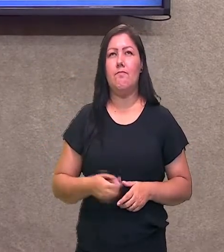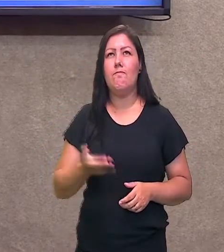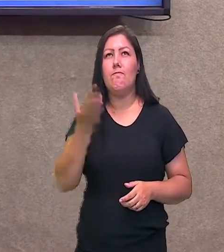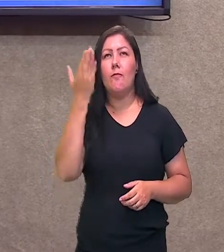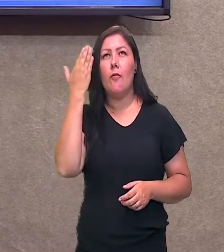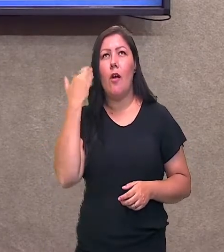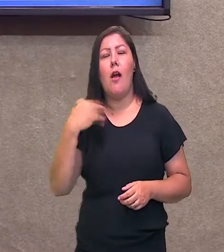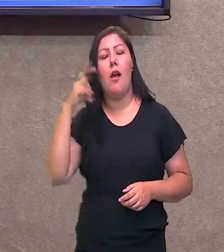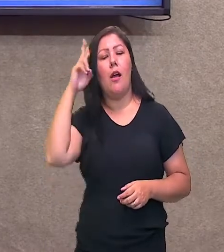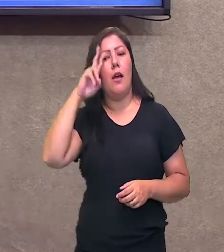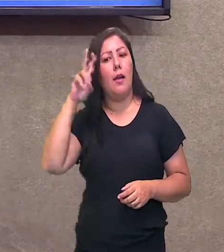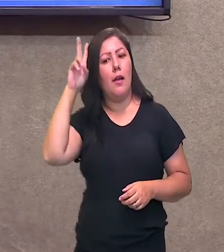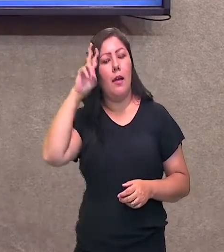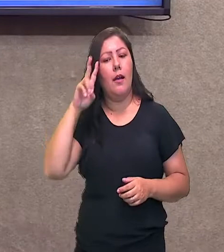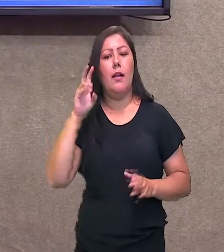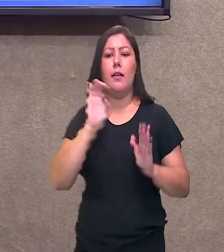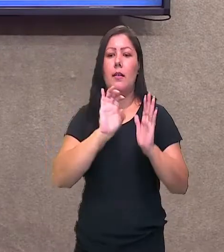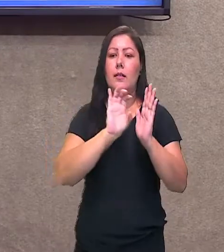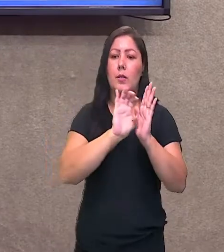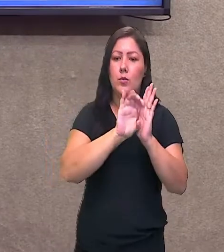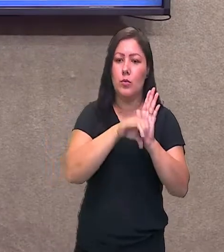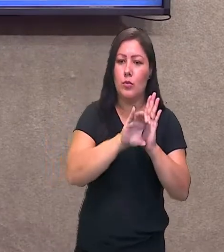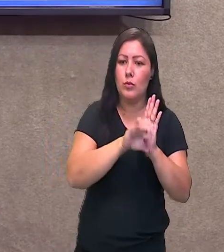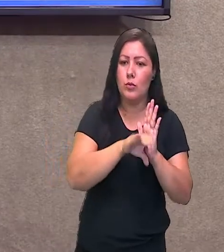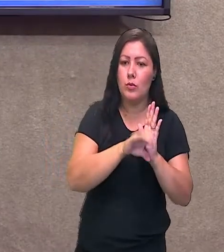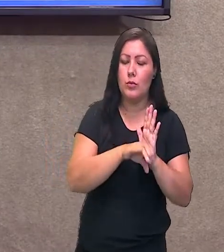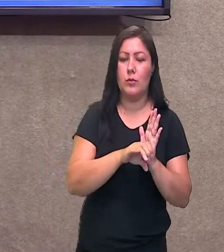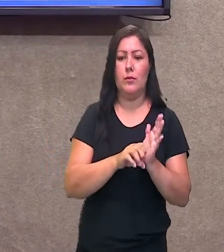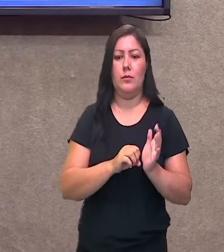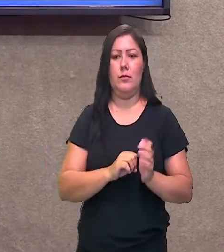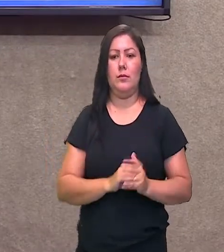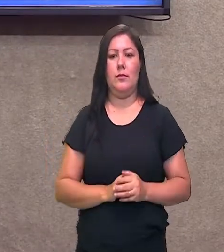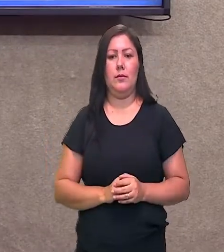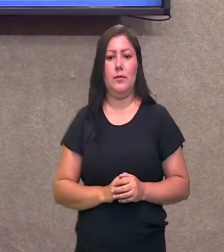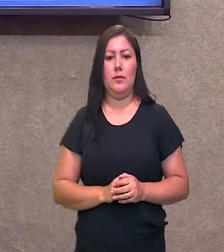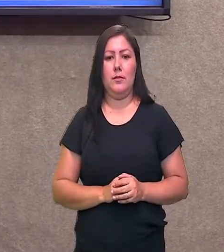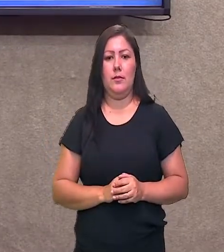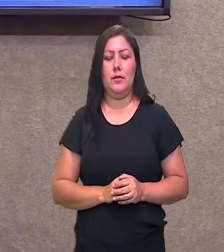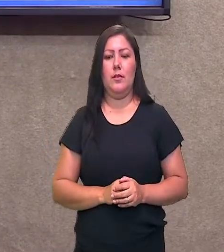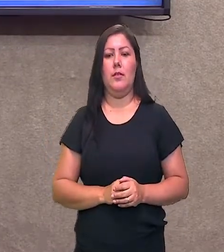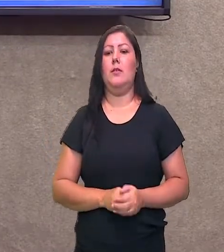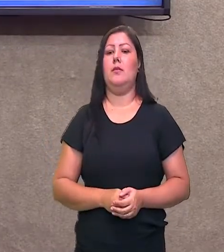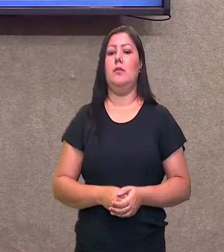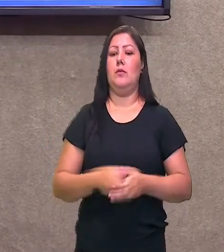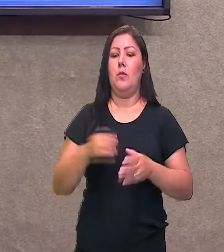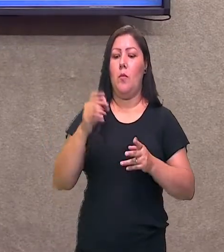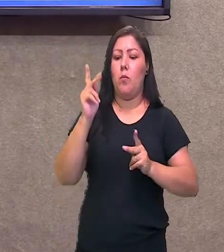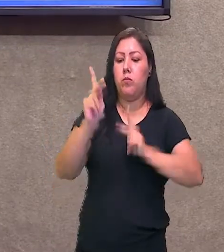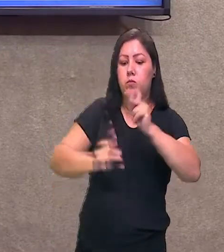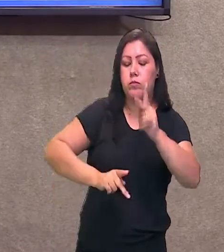conceito, de Estado, povo, nação.